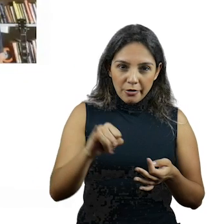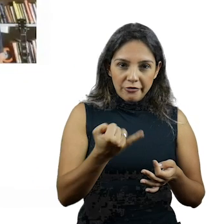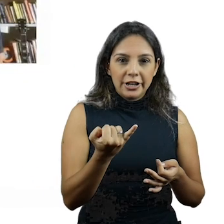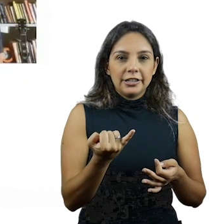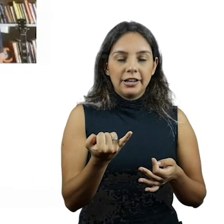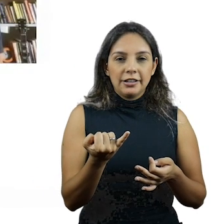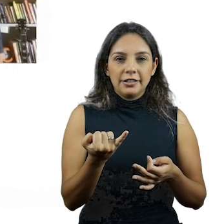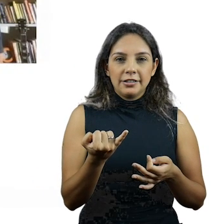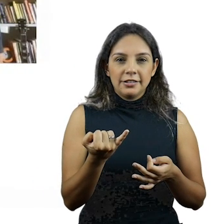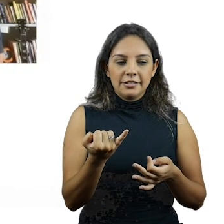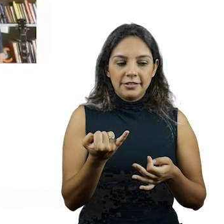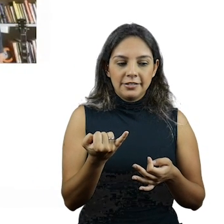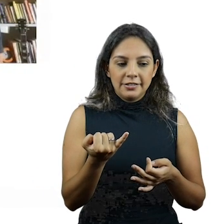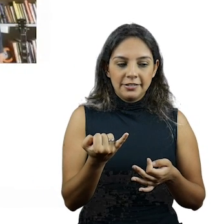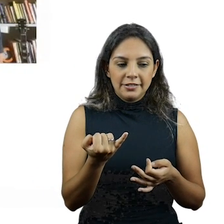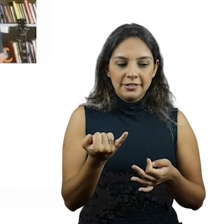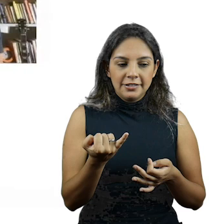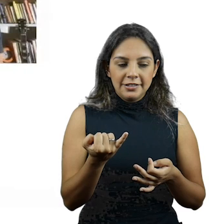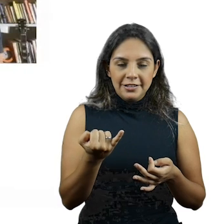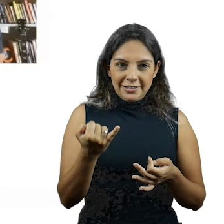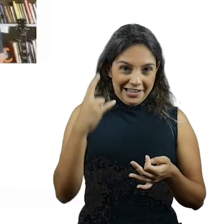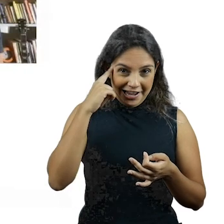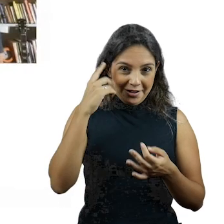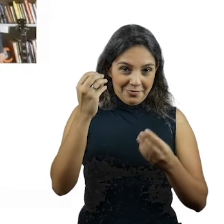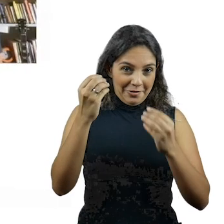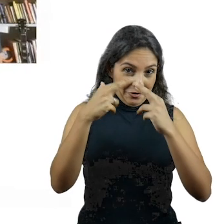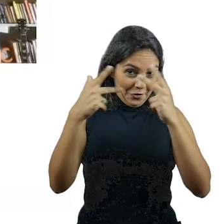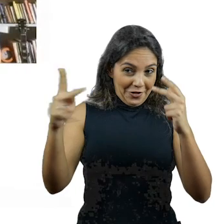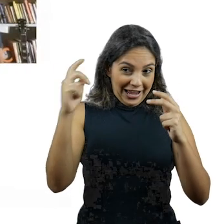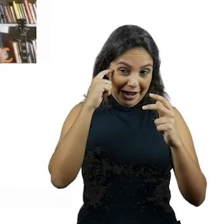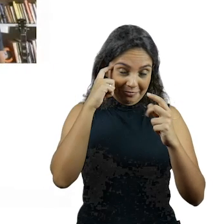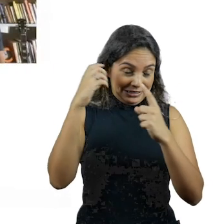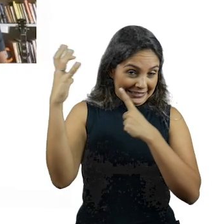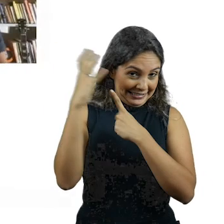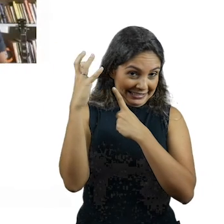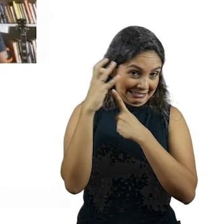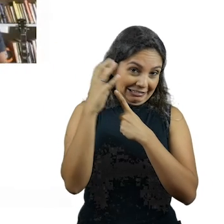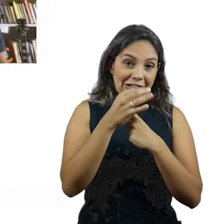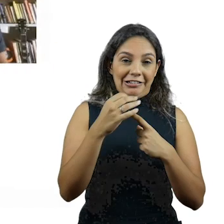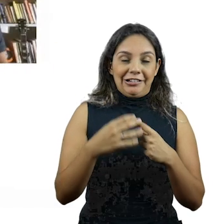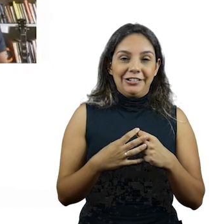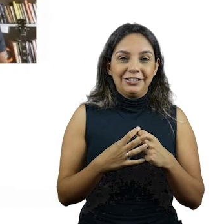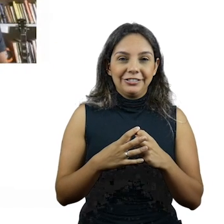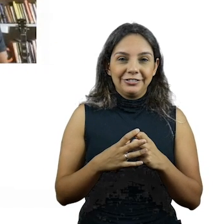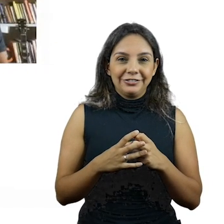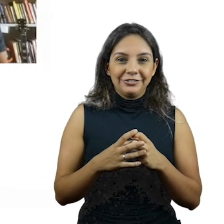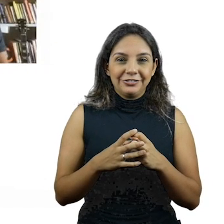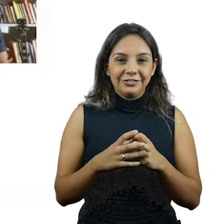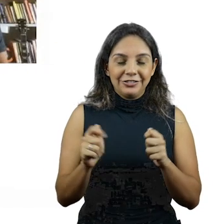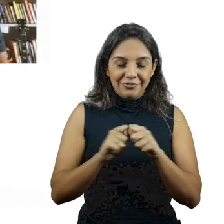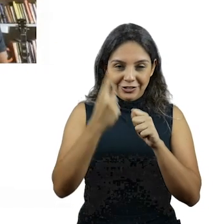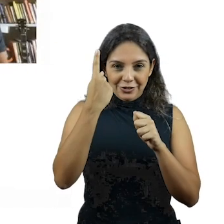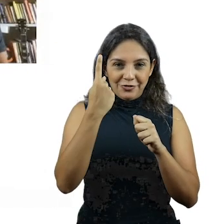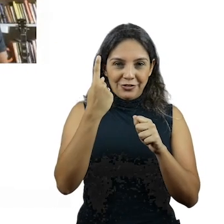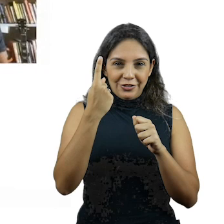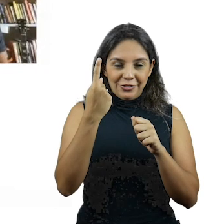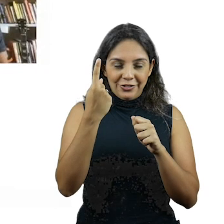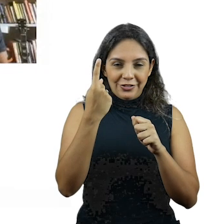na sua cabeça, Tony, você tem milhões de coisas aí dentro onde você está, e fazer uma versão home